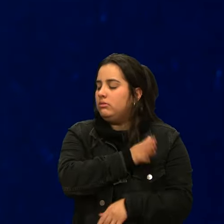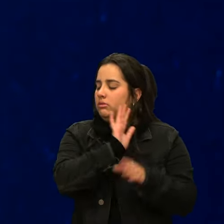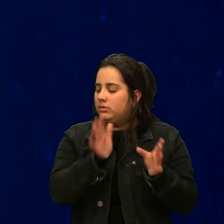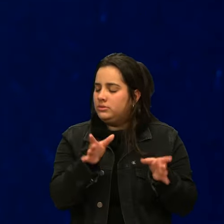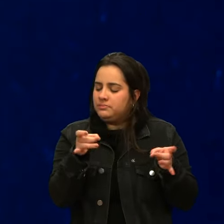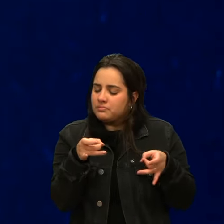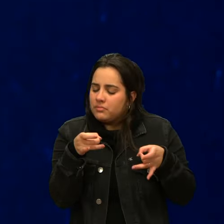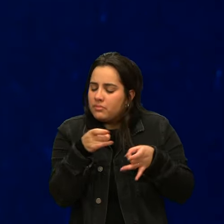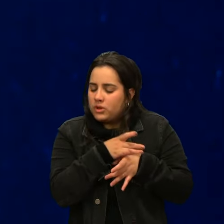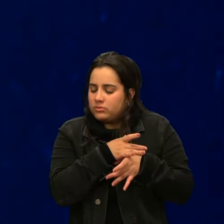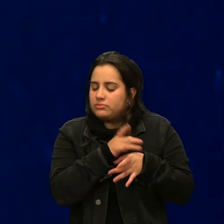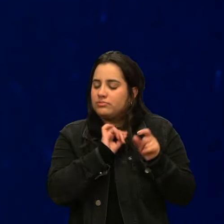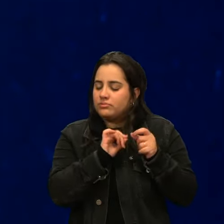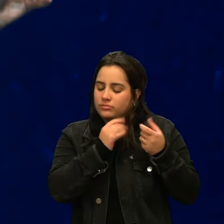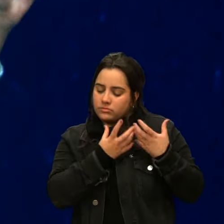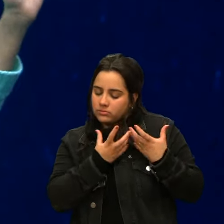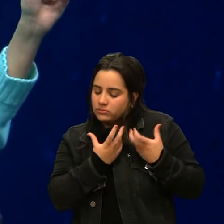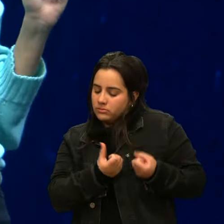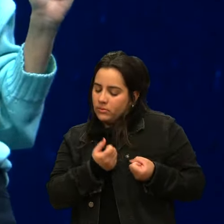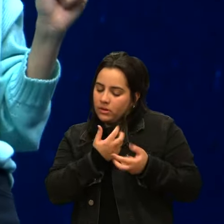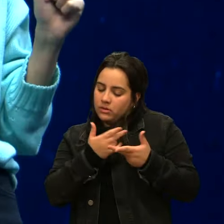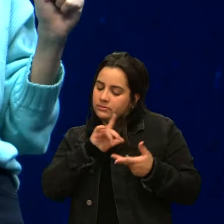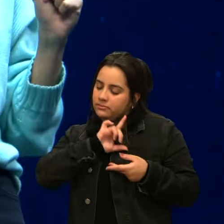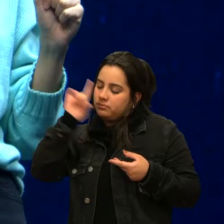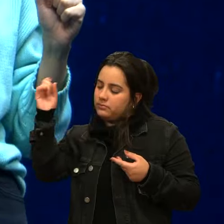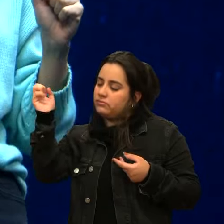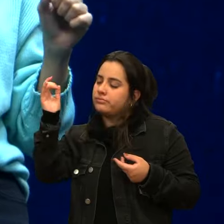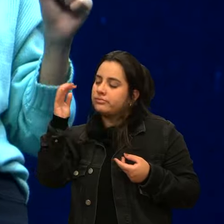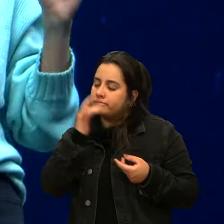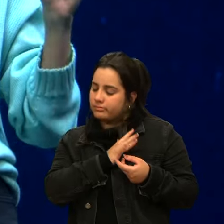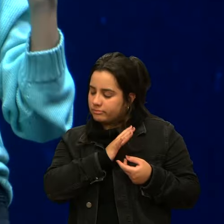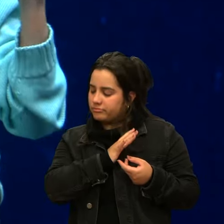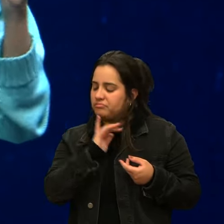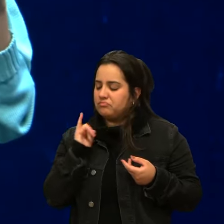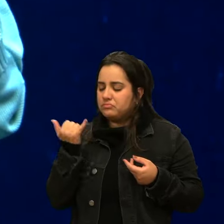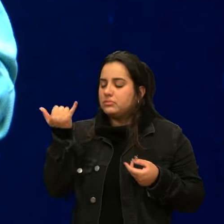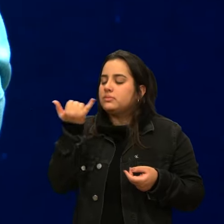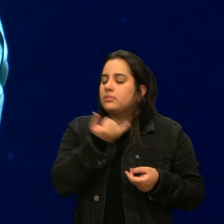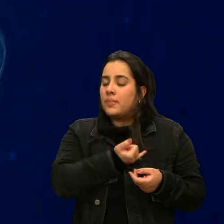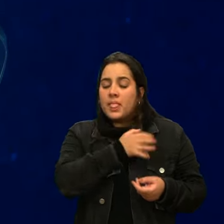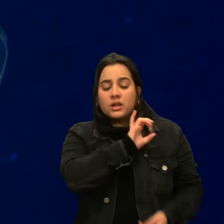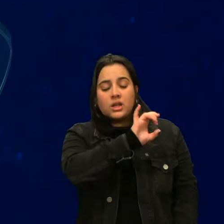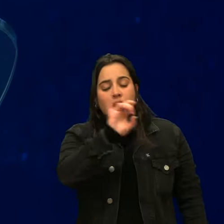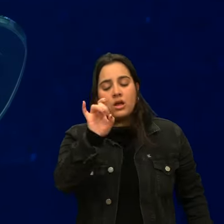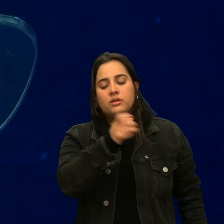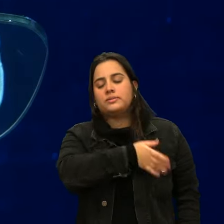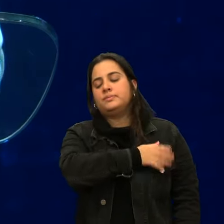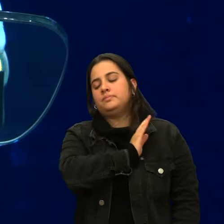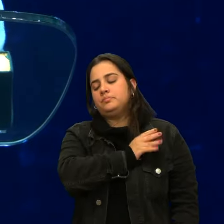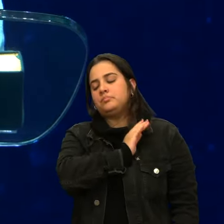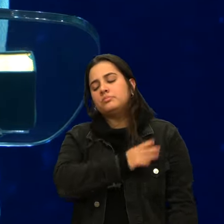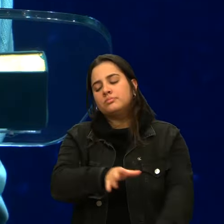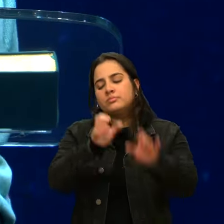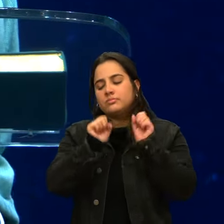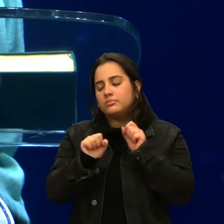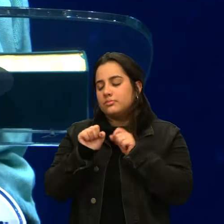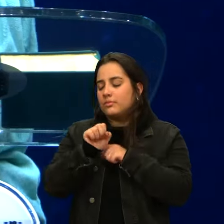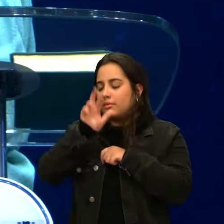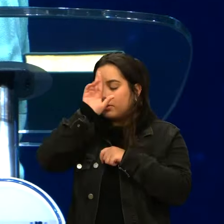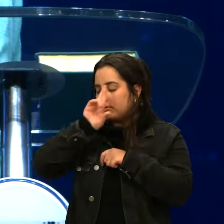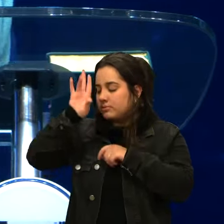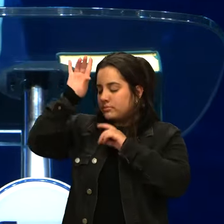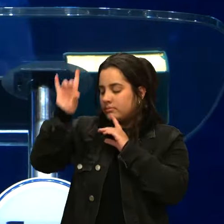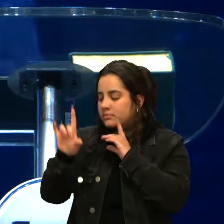para receber aquilo que o Senhor deseja falar, Deus. Que cada coração aqui hoje, Deus, possa ser encontrado pelo